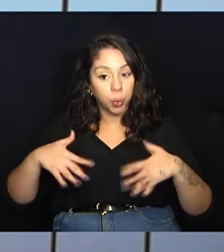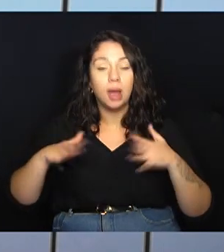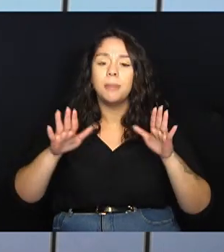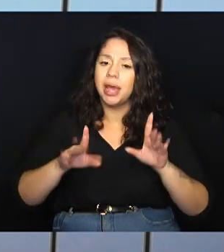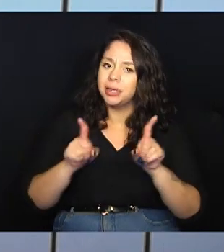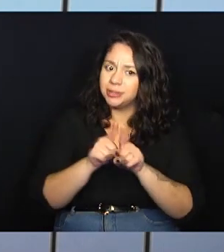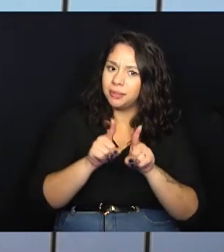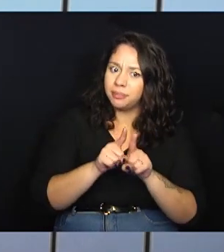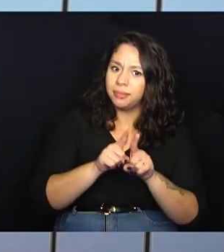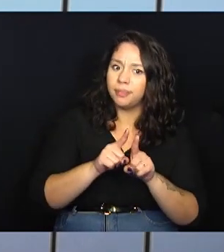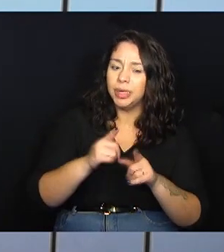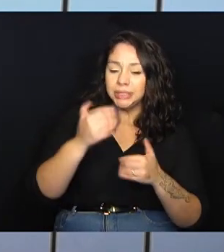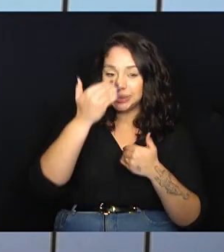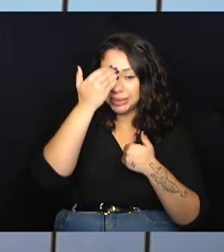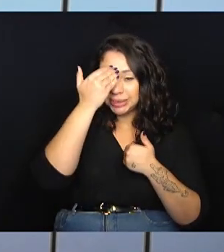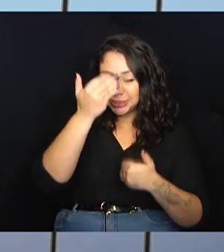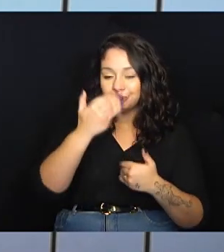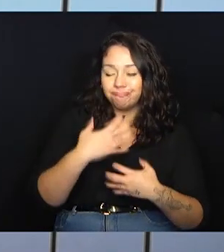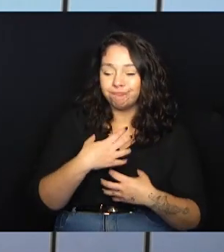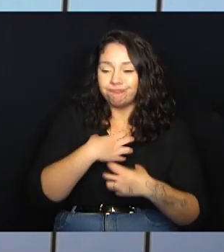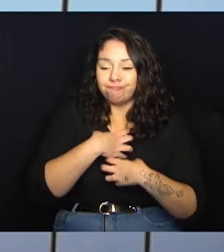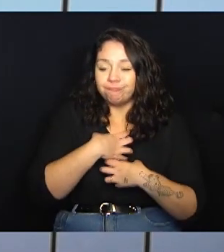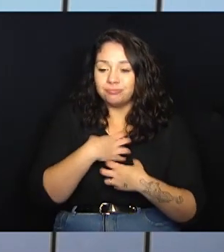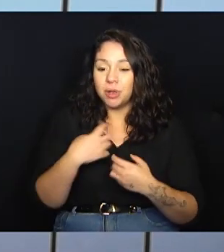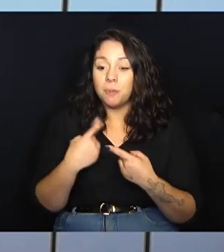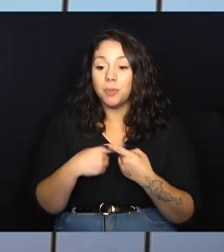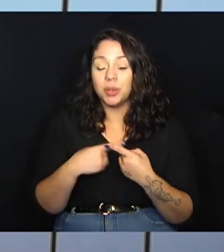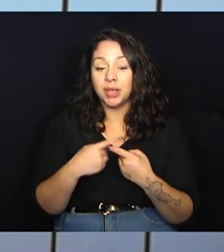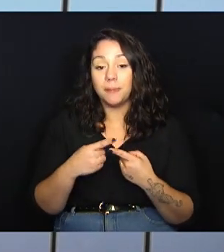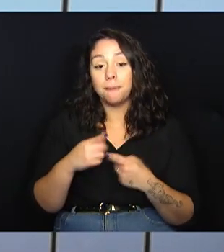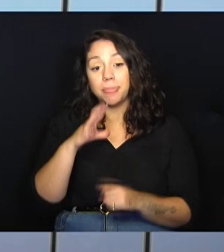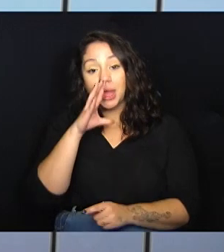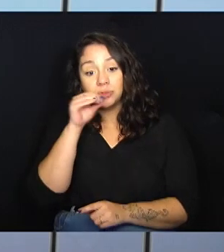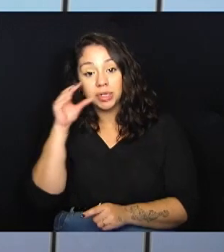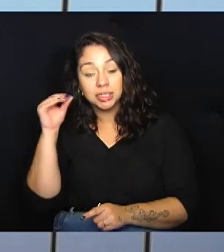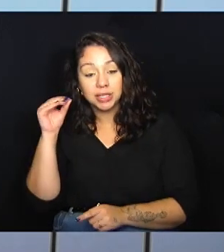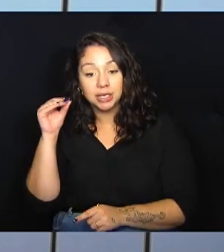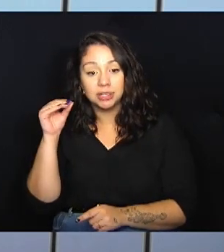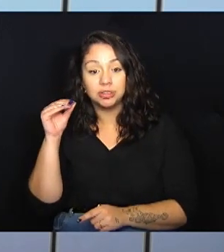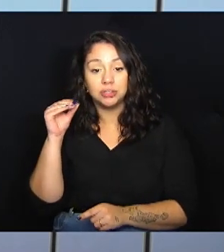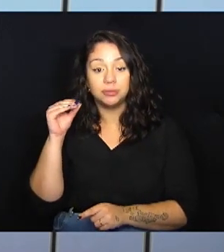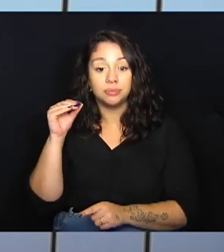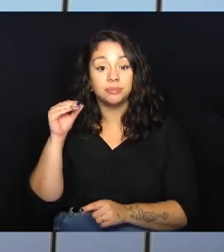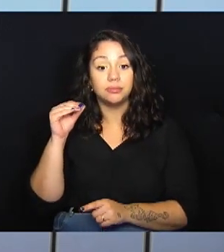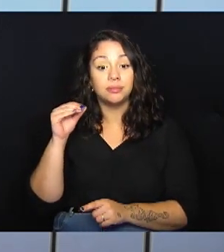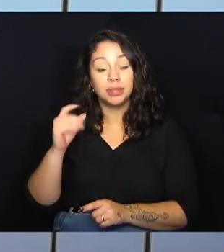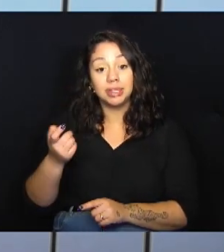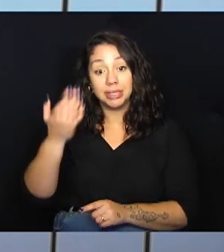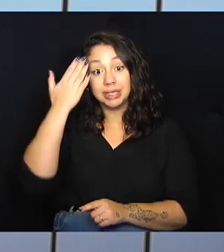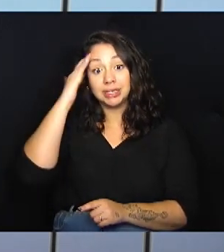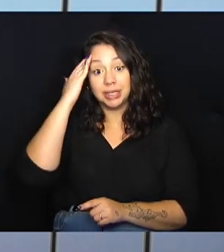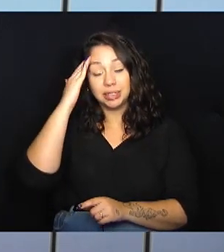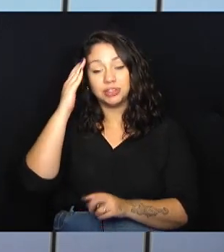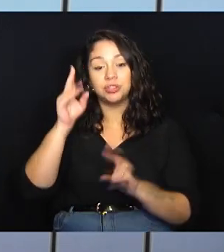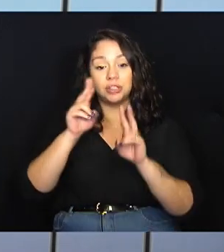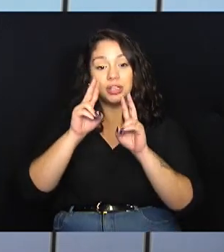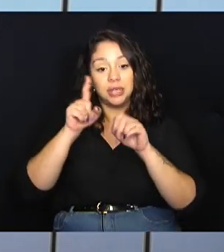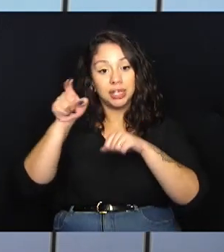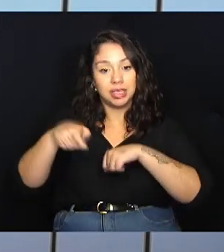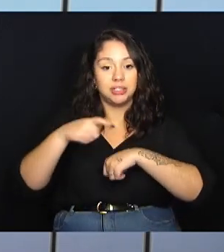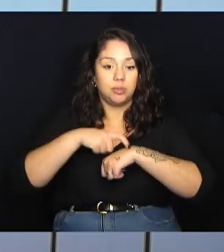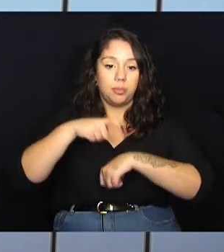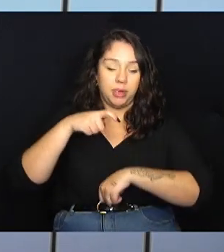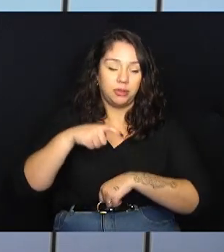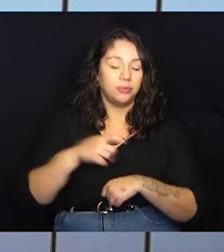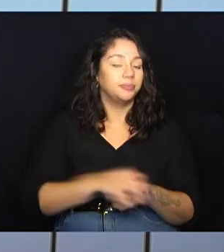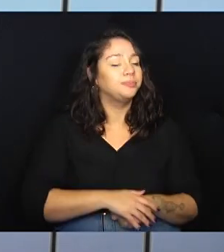muito, muito gratificante, porque o adolescente, ele compreende, né, esse momento da vida Até porque dele. a gente tem